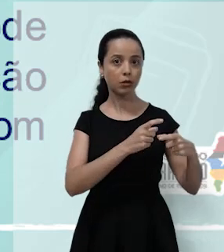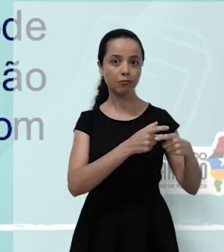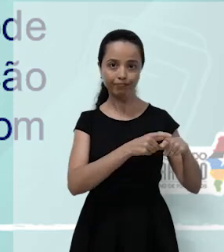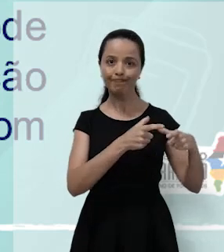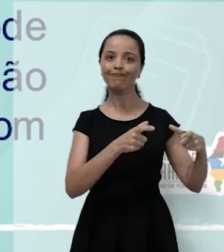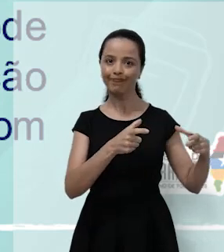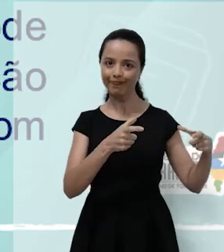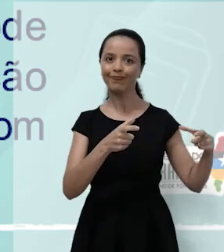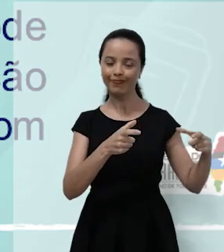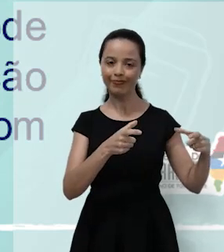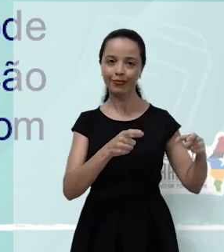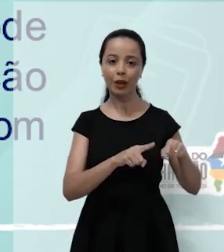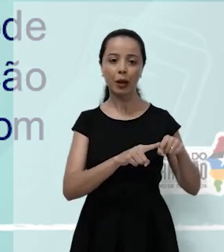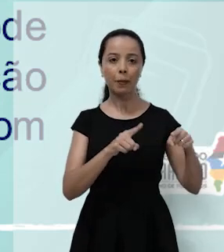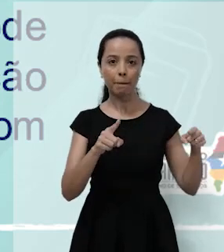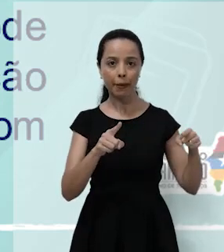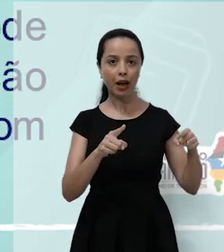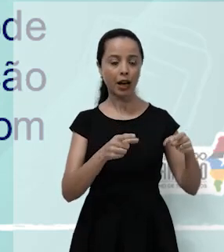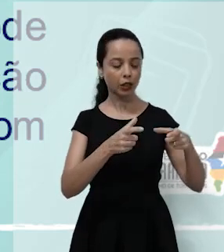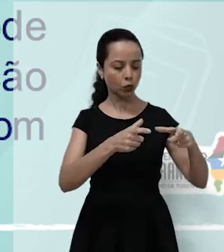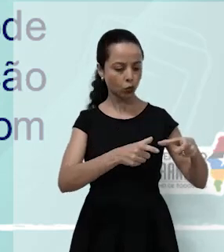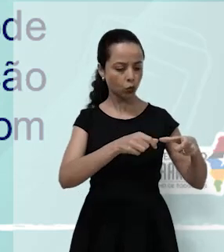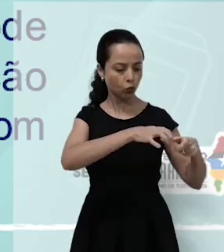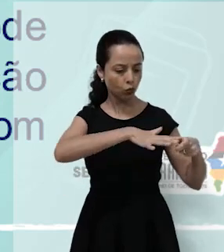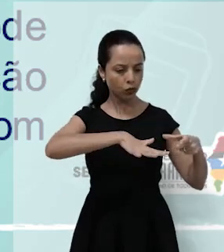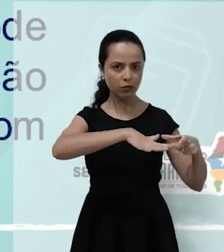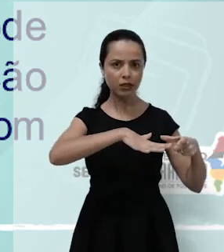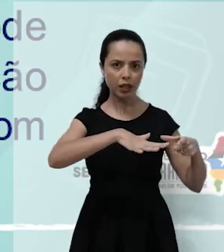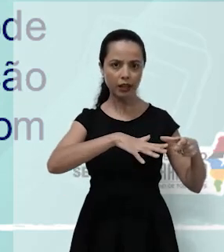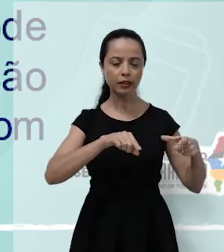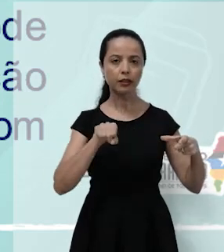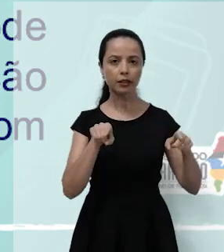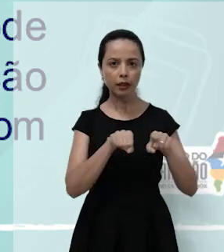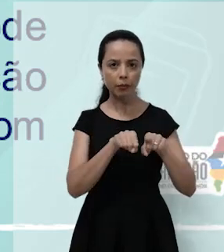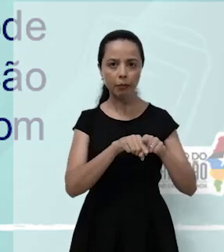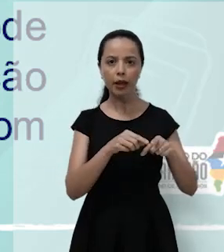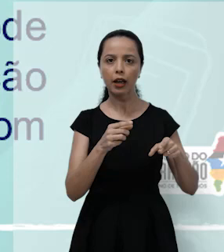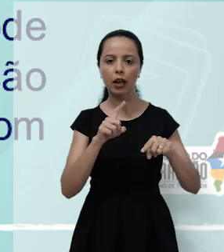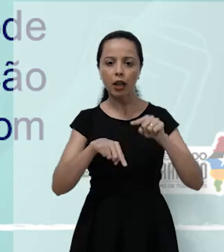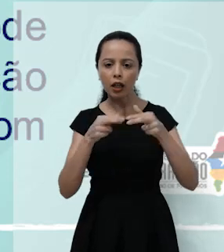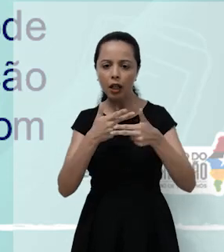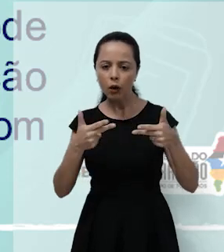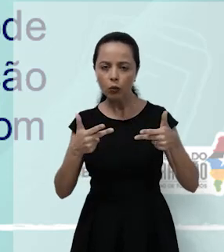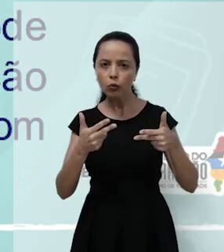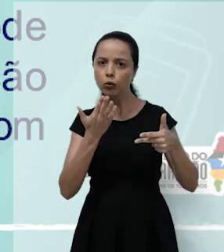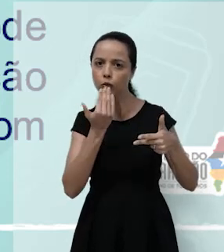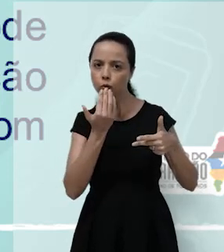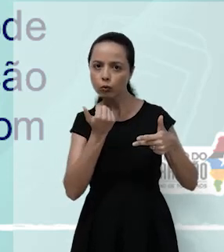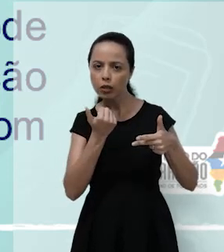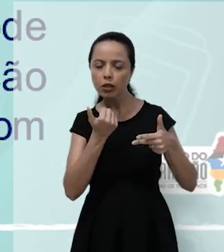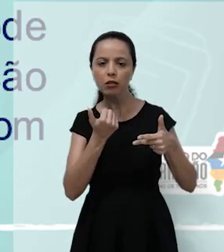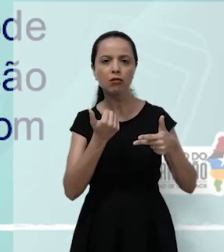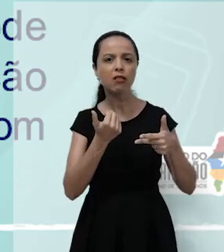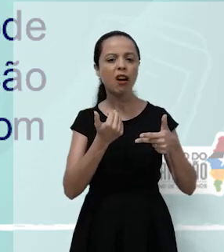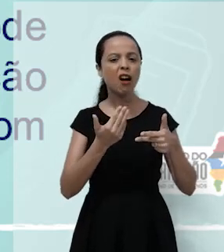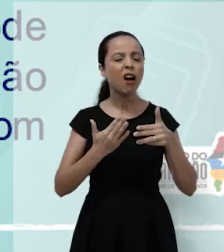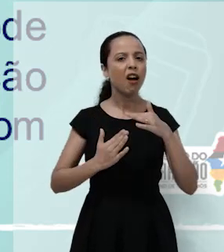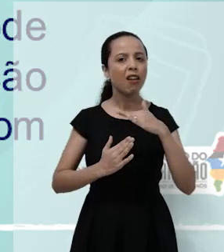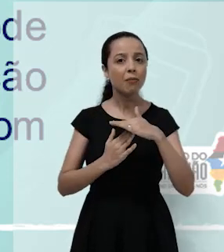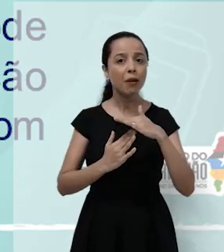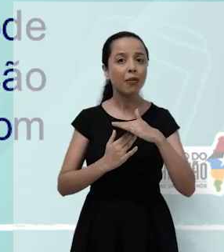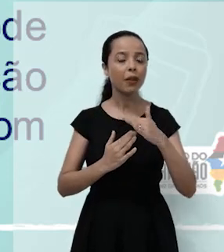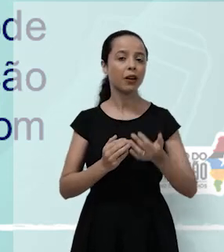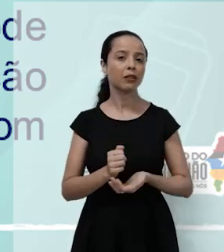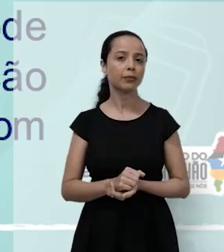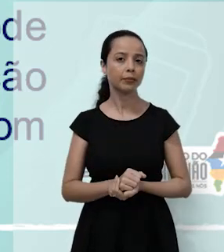o recipiente e a quantidade de recursos, ou seja, de nutrientes, é limitada. Com isso, a partir de